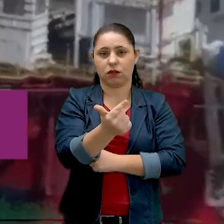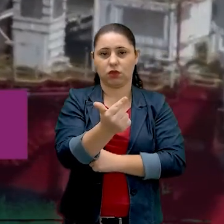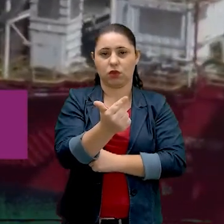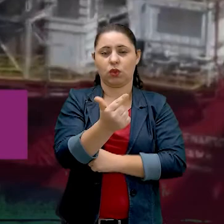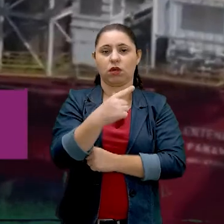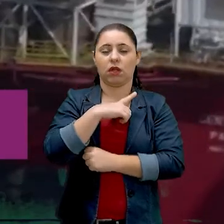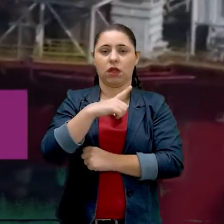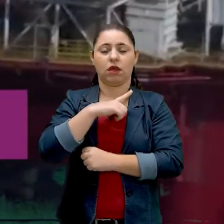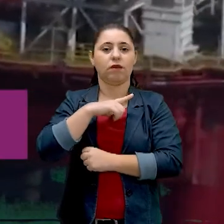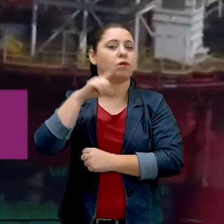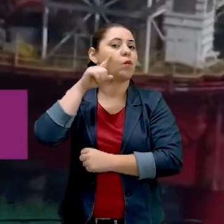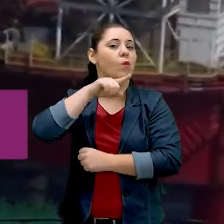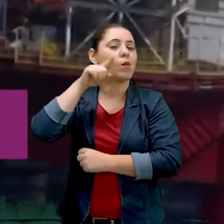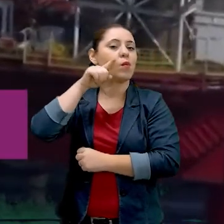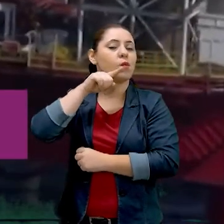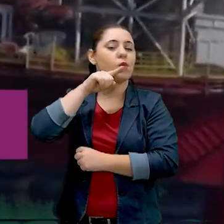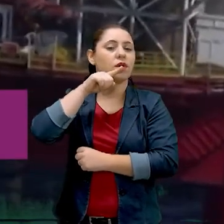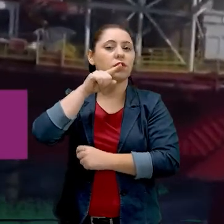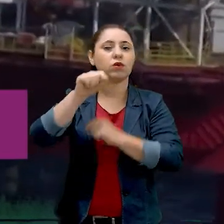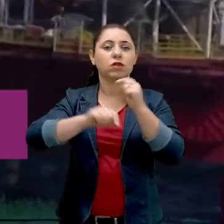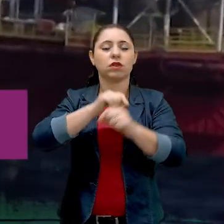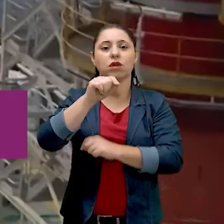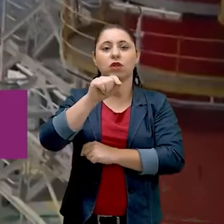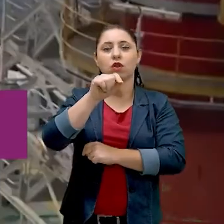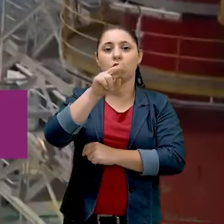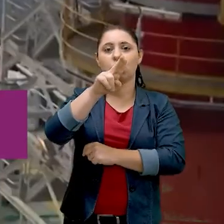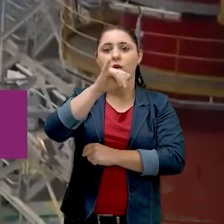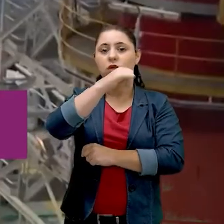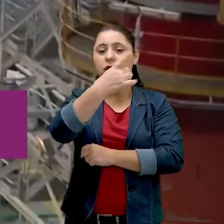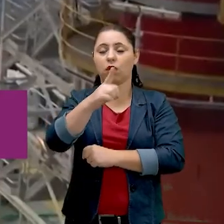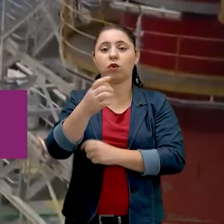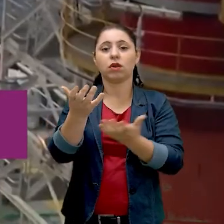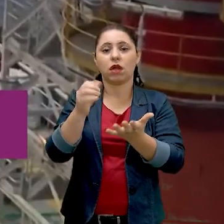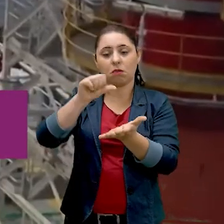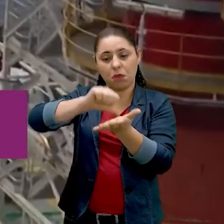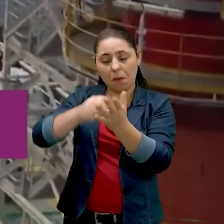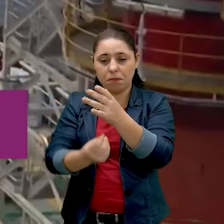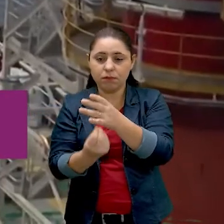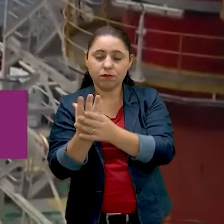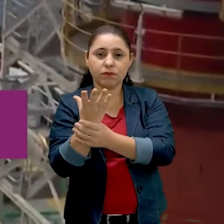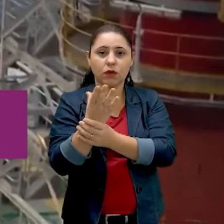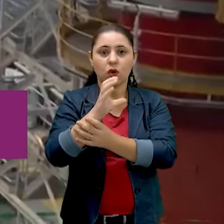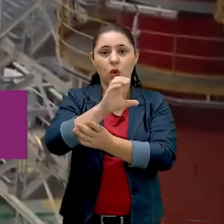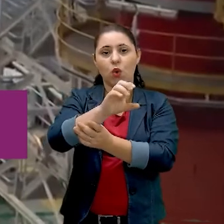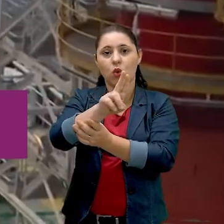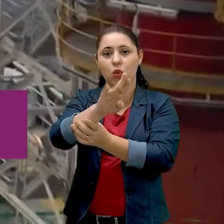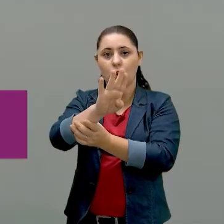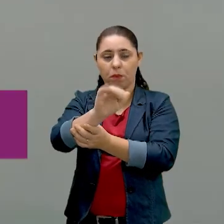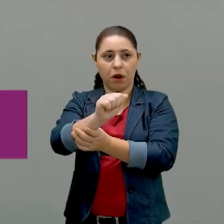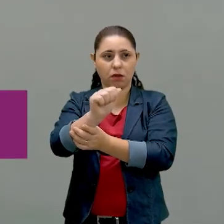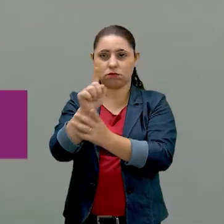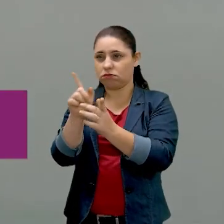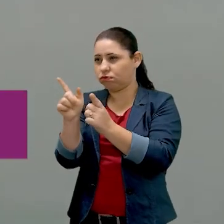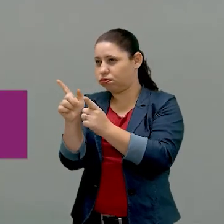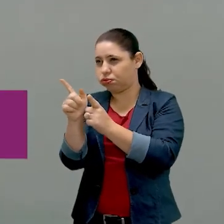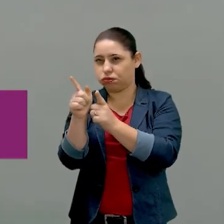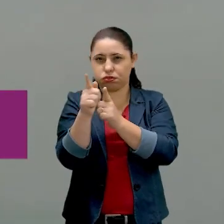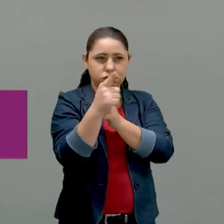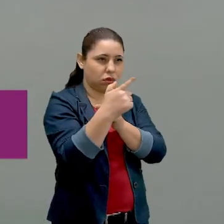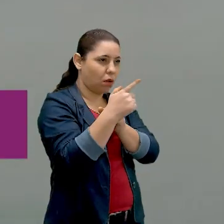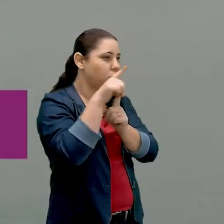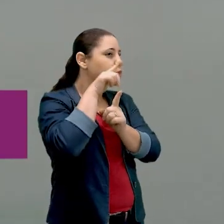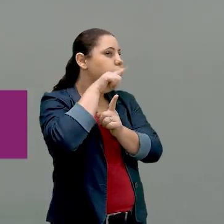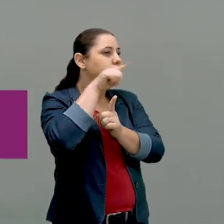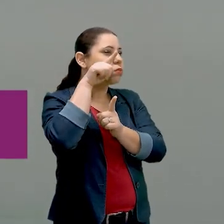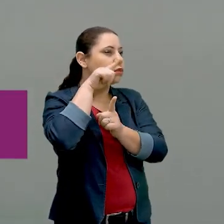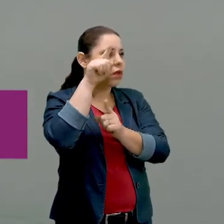62, quando houve a crise dos mísseis entre Estados Unidos e União Soviética, que eles queriam montar uma base militar lá na região de Cuba, apontada para os Estados